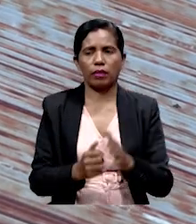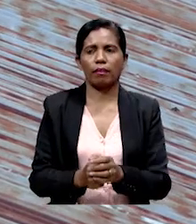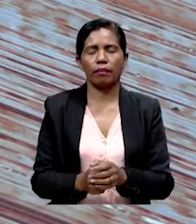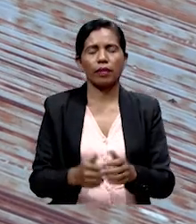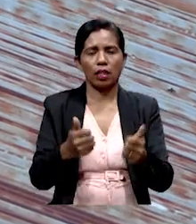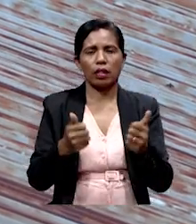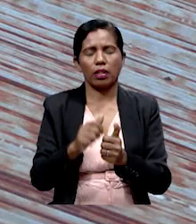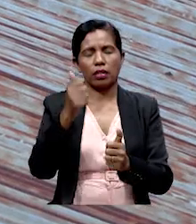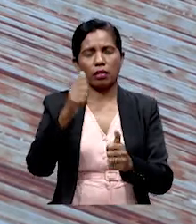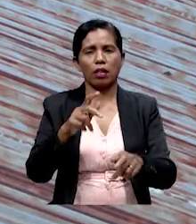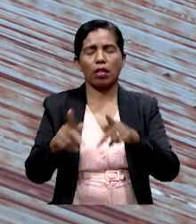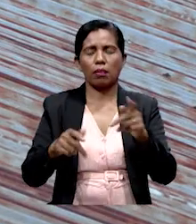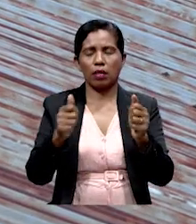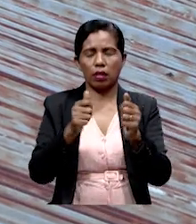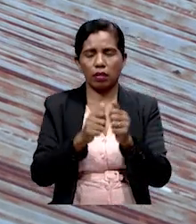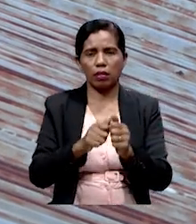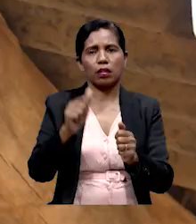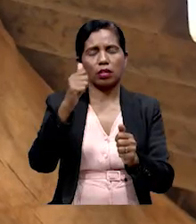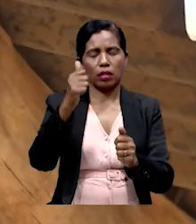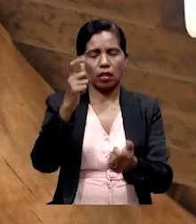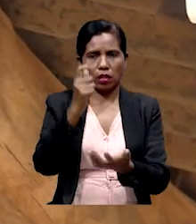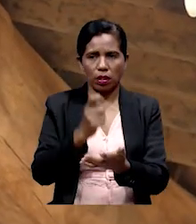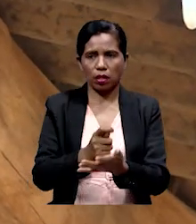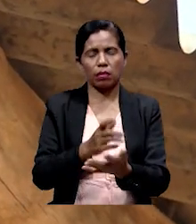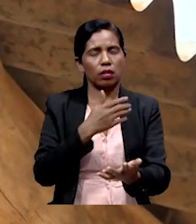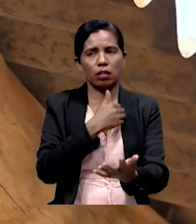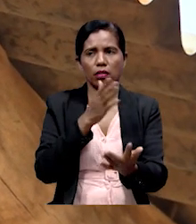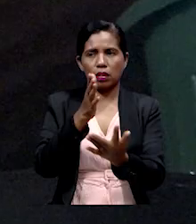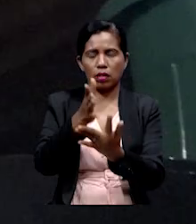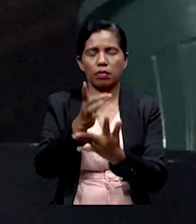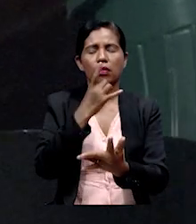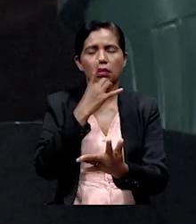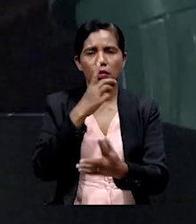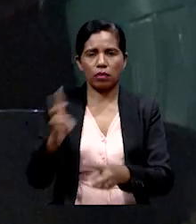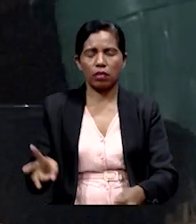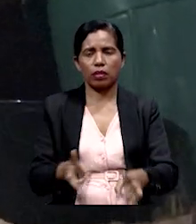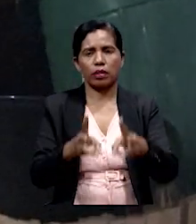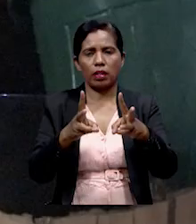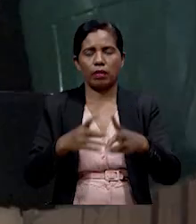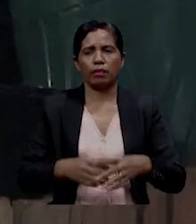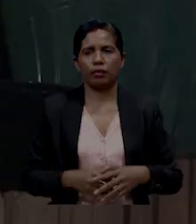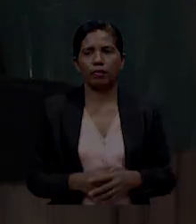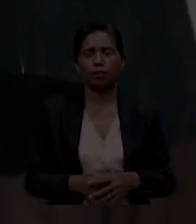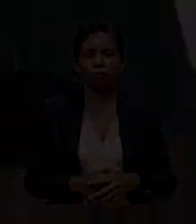Sanulu, mai be comunidade Rio Sanulu Resin, maxidau acesso ba eletricidade no estrada. Lamberto da Silva, Gemen.